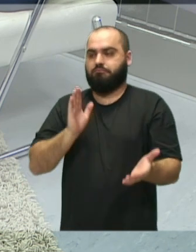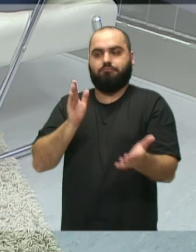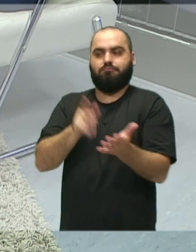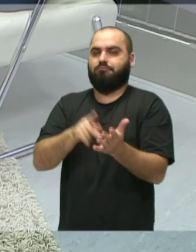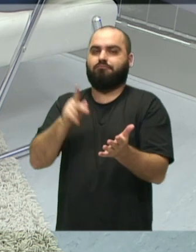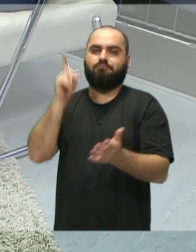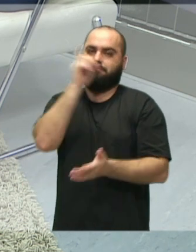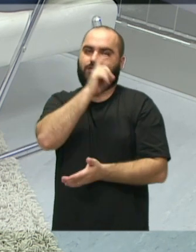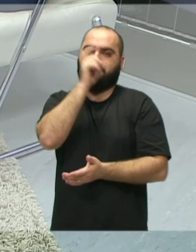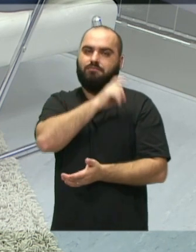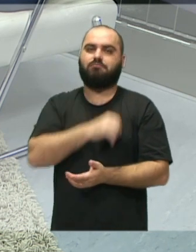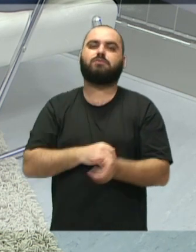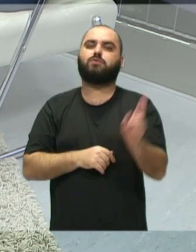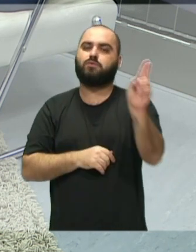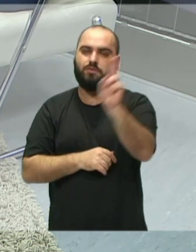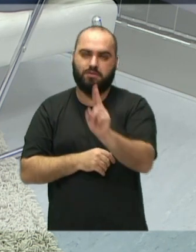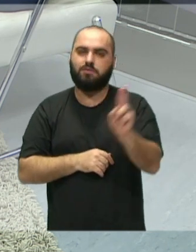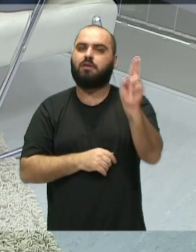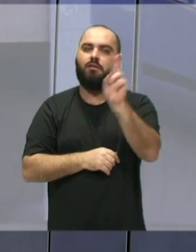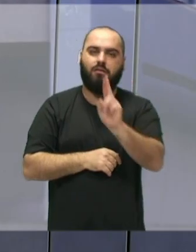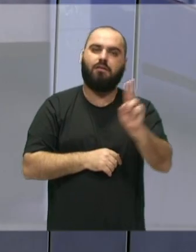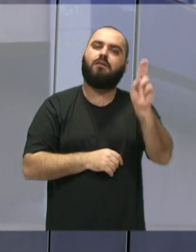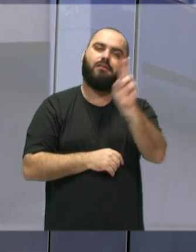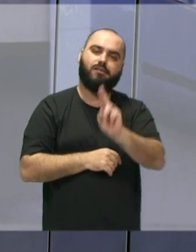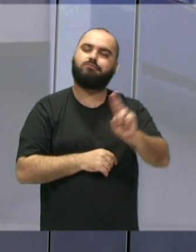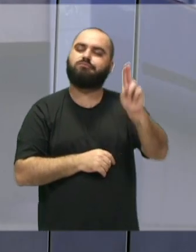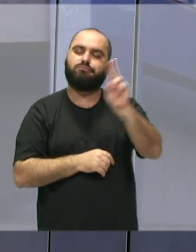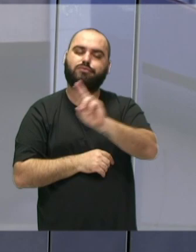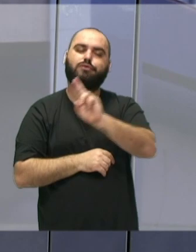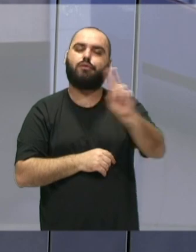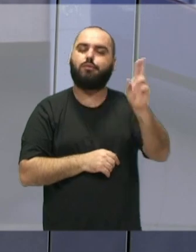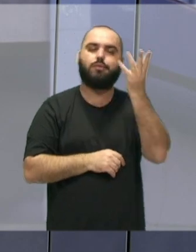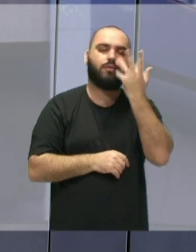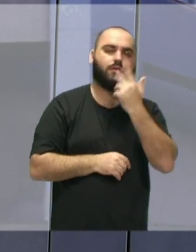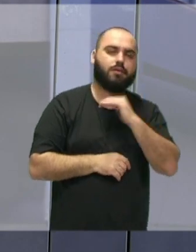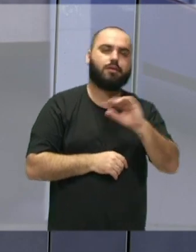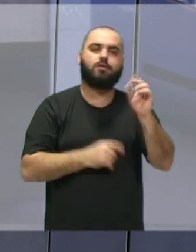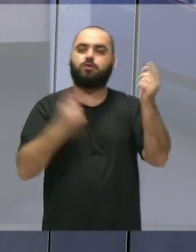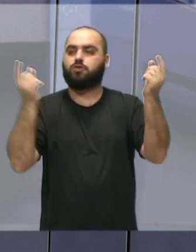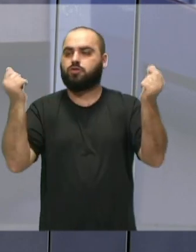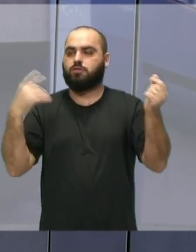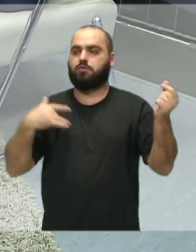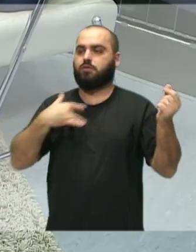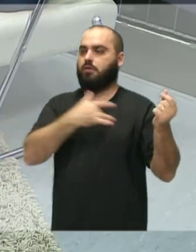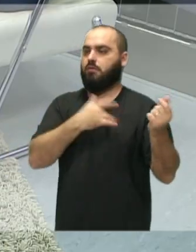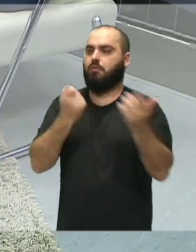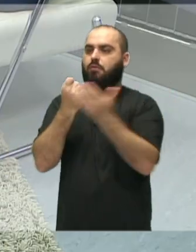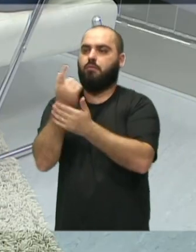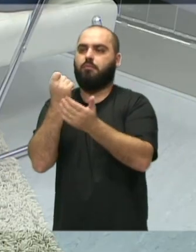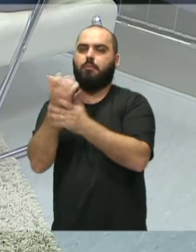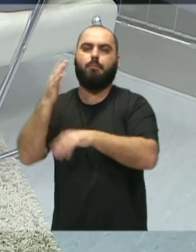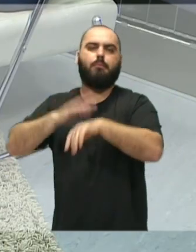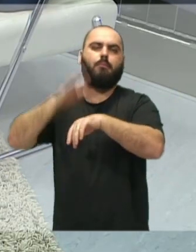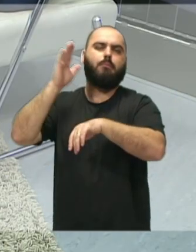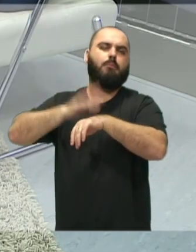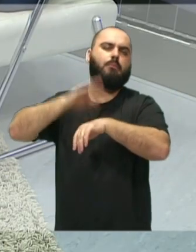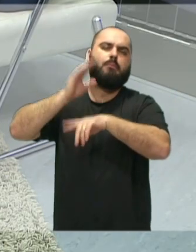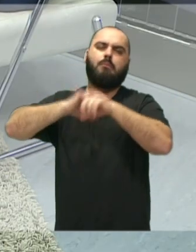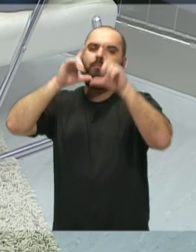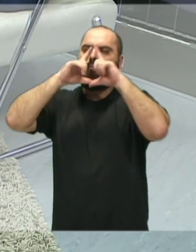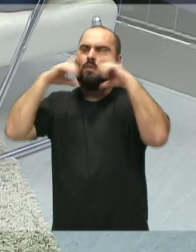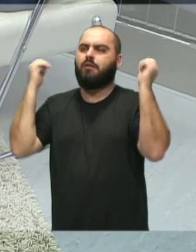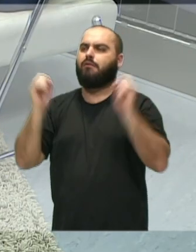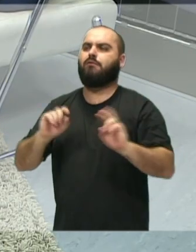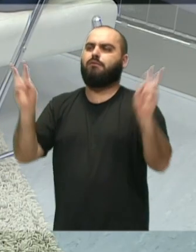verdade. Utilizaram o nome das crianças, usaram o dinheiro da saúde, compraram mais máscaras deveria, com valor acima